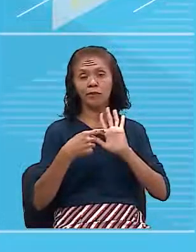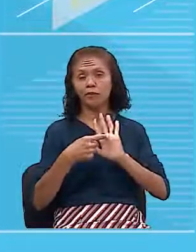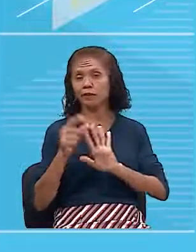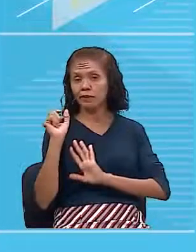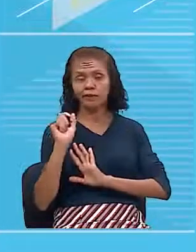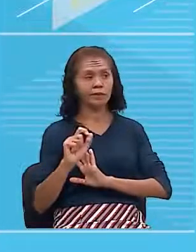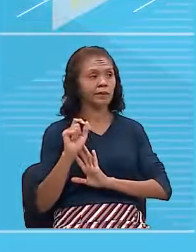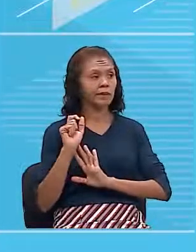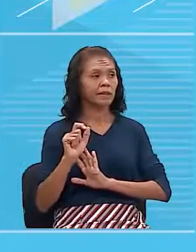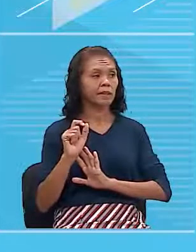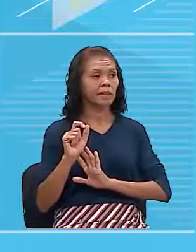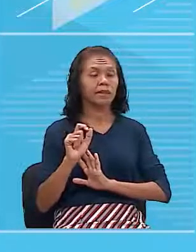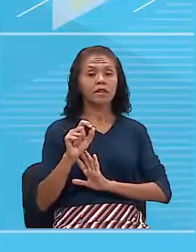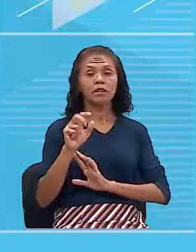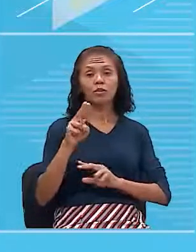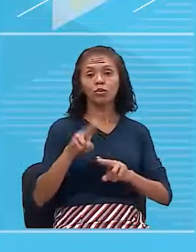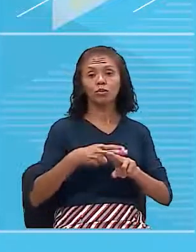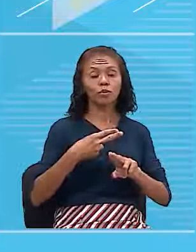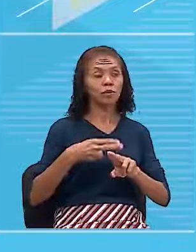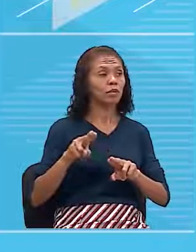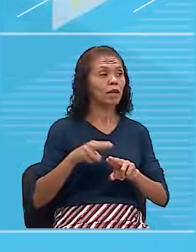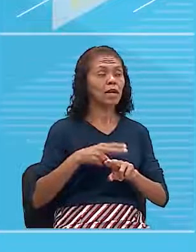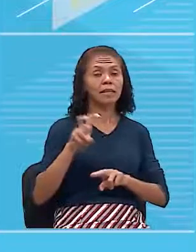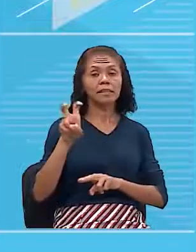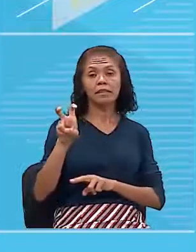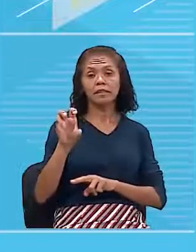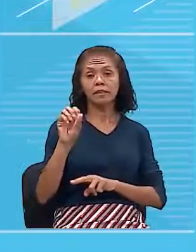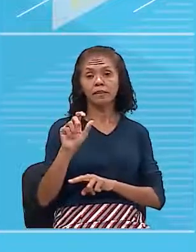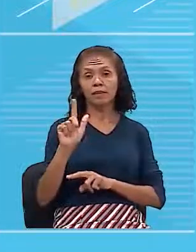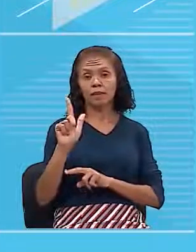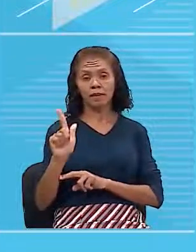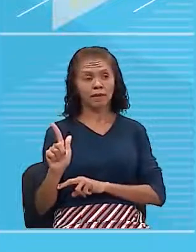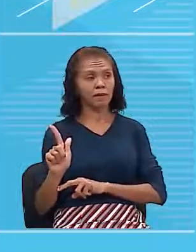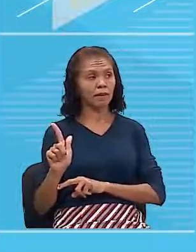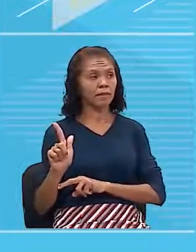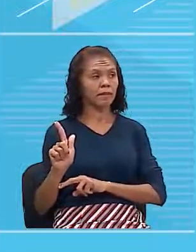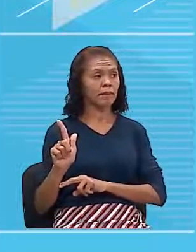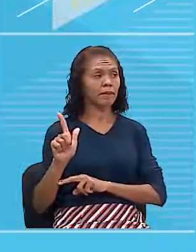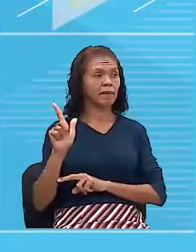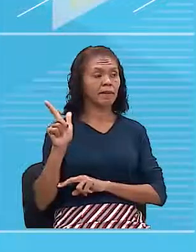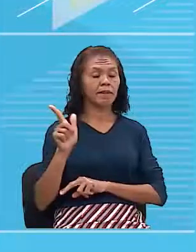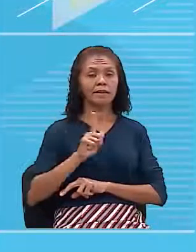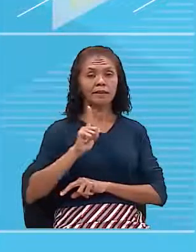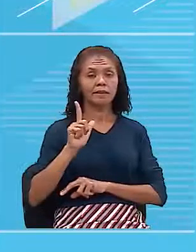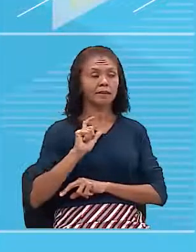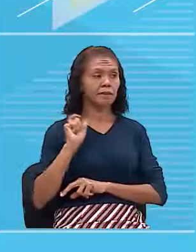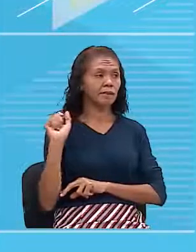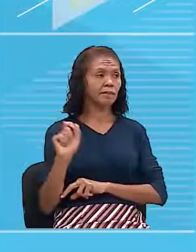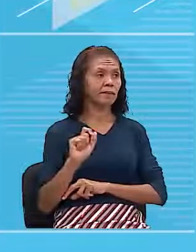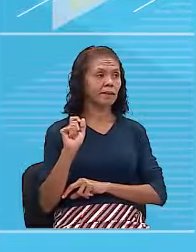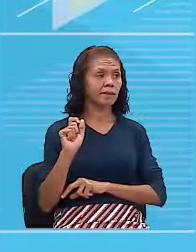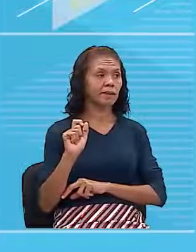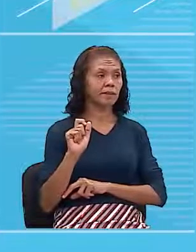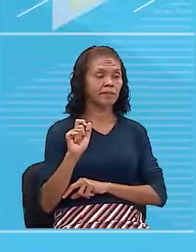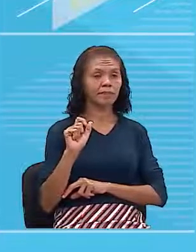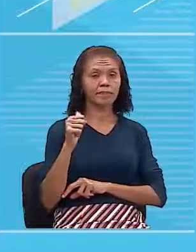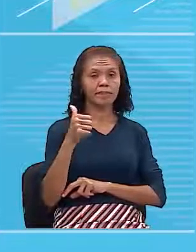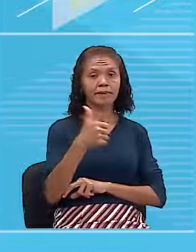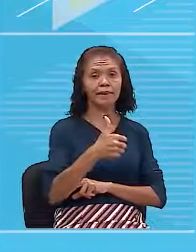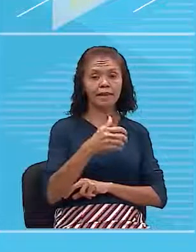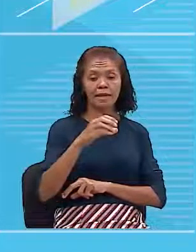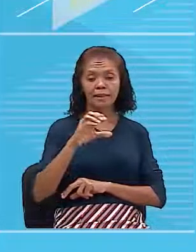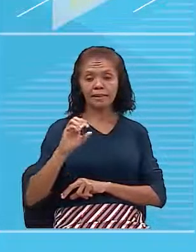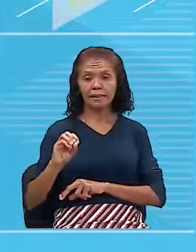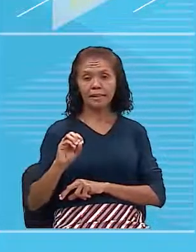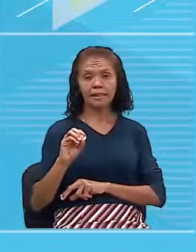gramas equivale a 100 porcento óbvio né que ela é meu tudo os